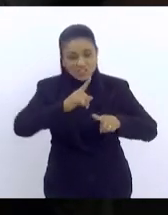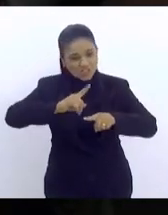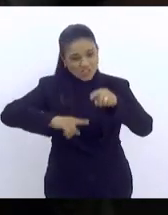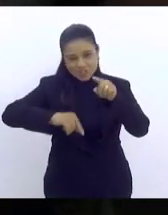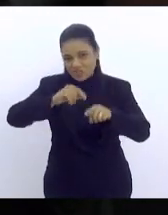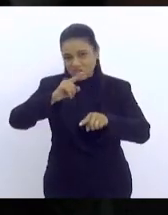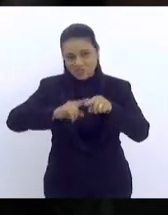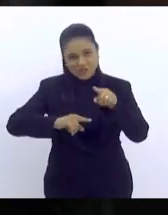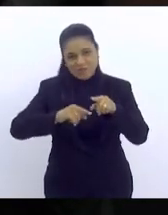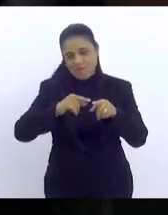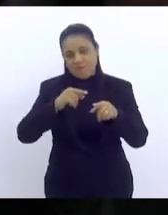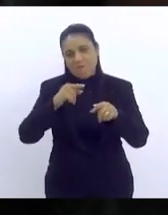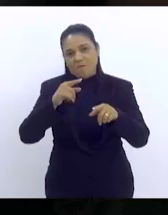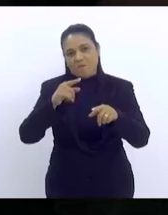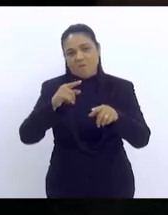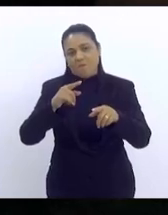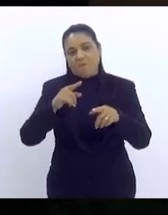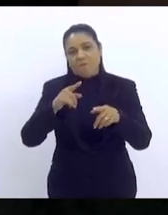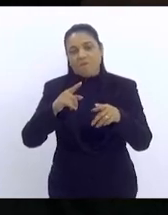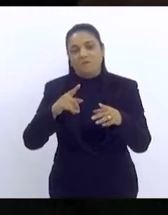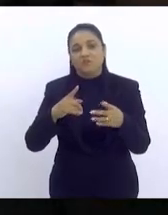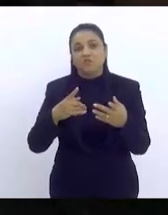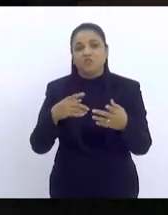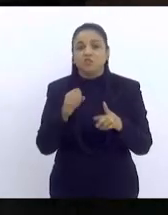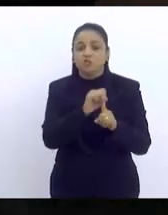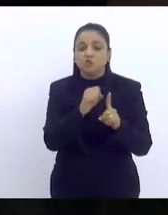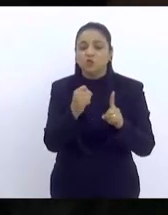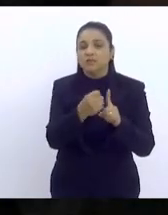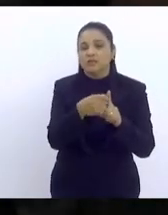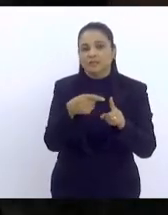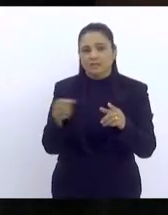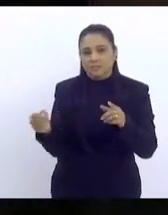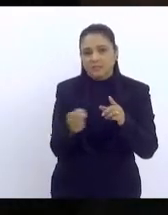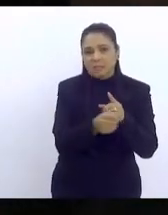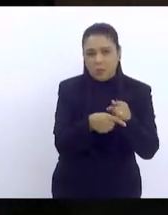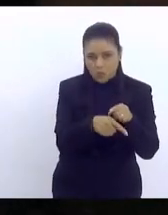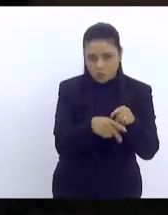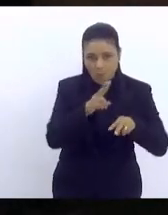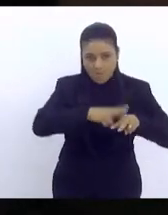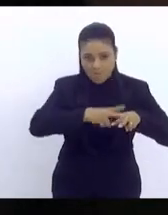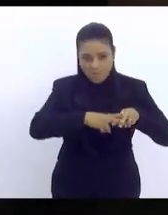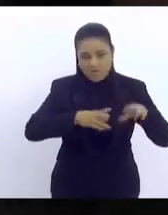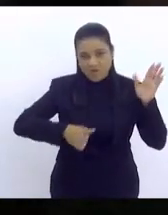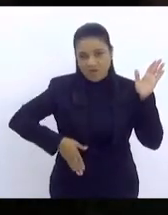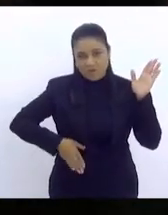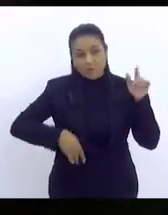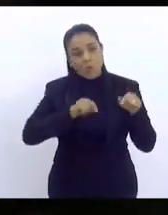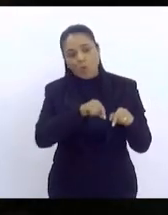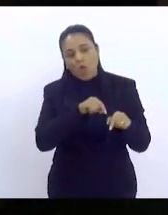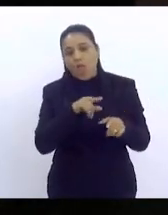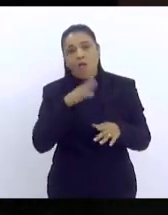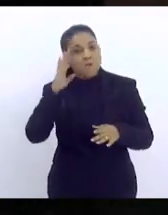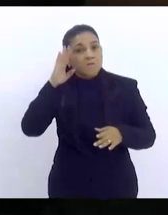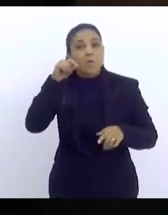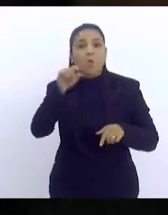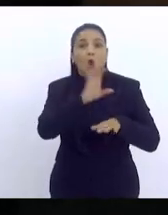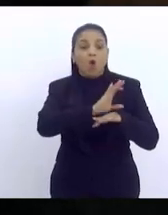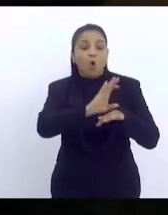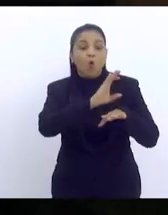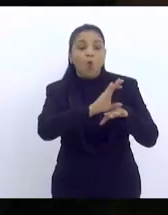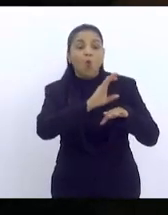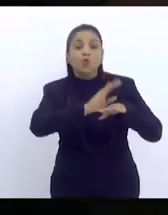ressocialização instrumento de ressocialização para vagabundo tem que ser profissionalizante sabe por quê tia Ju